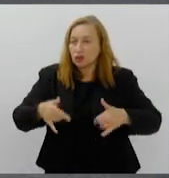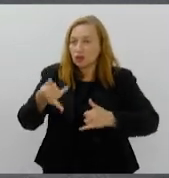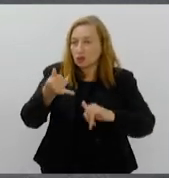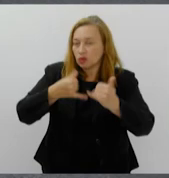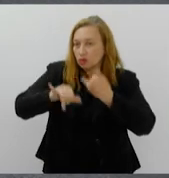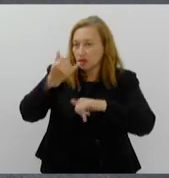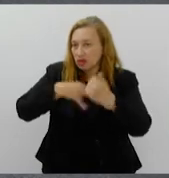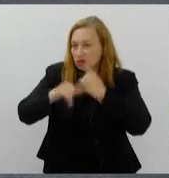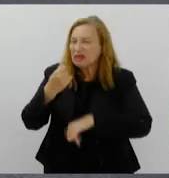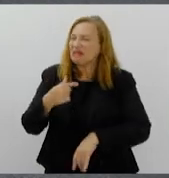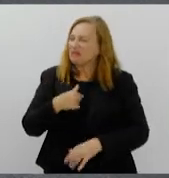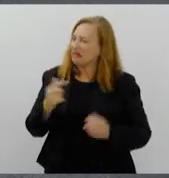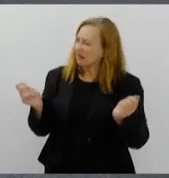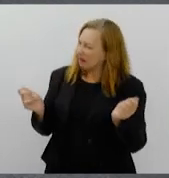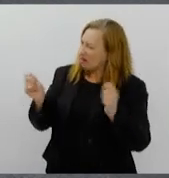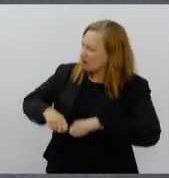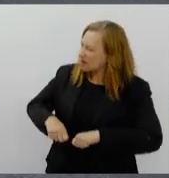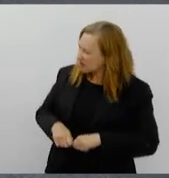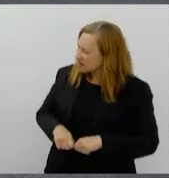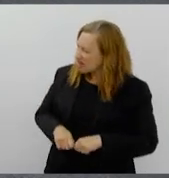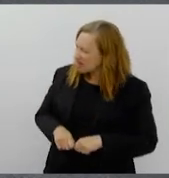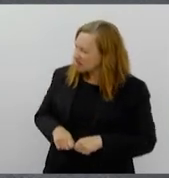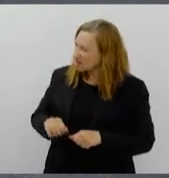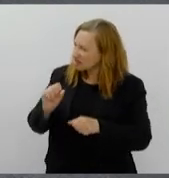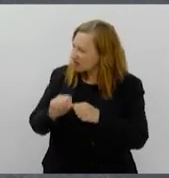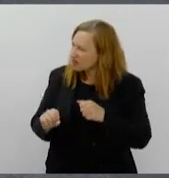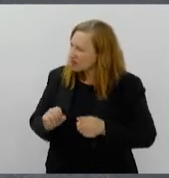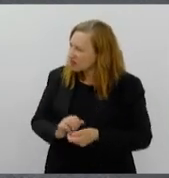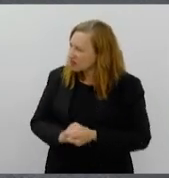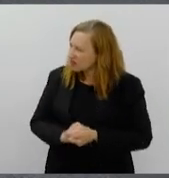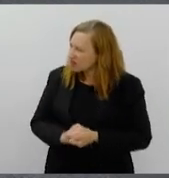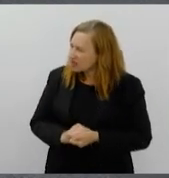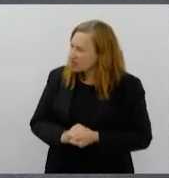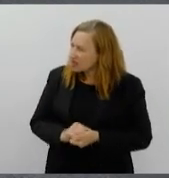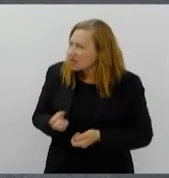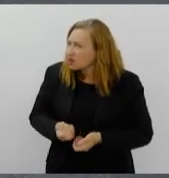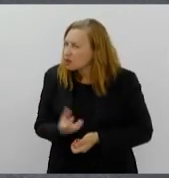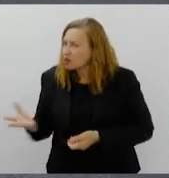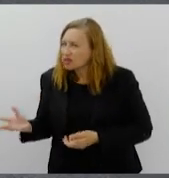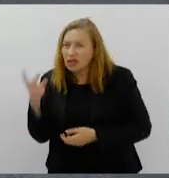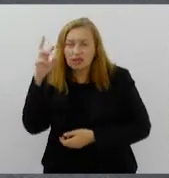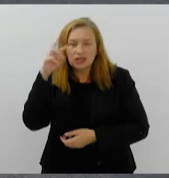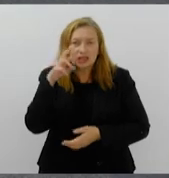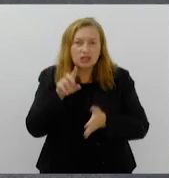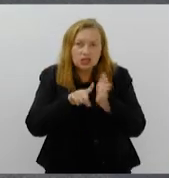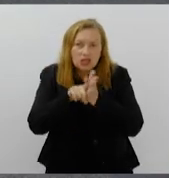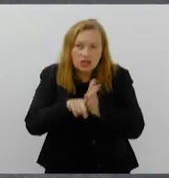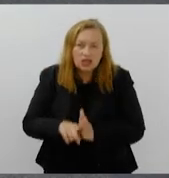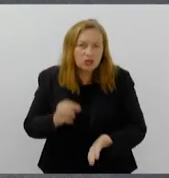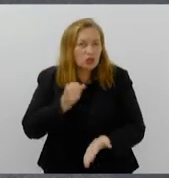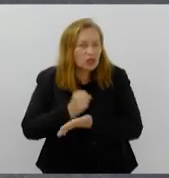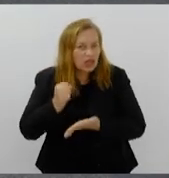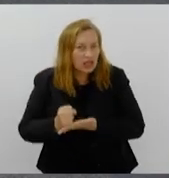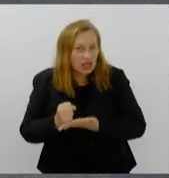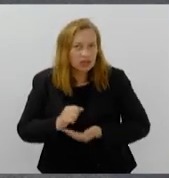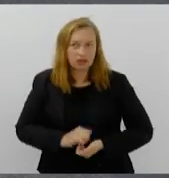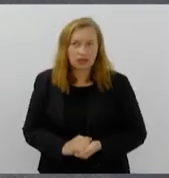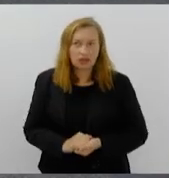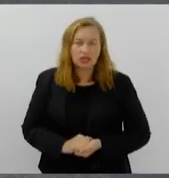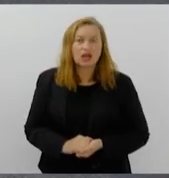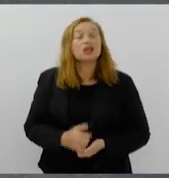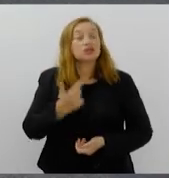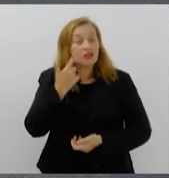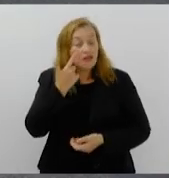tem capacidade de fazer essa quantidade de exames que foram contratados? E a gente